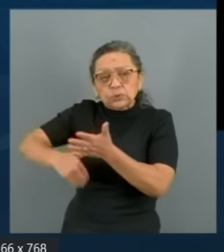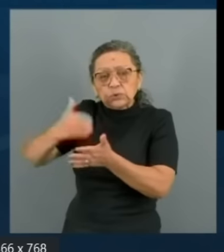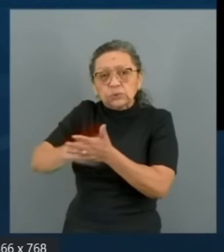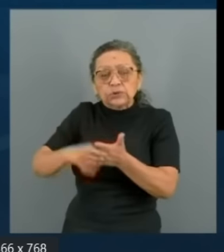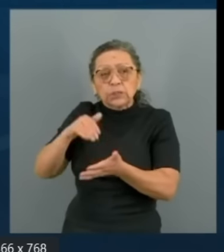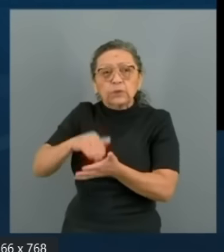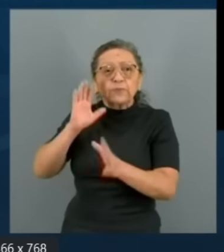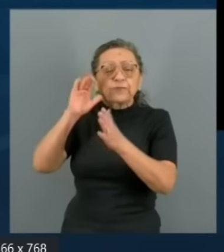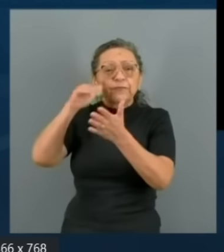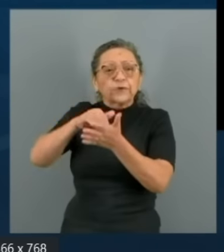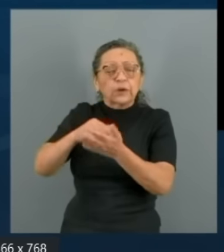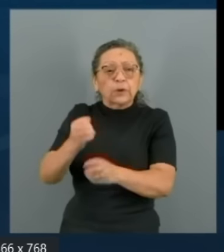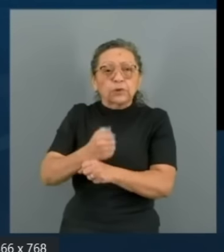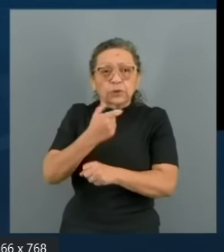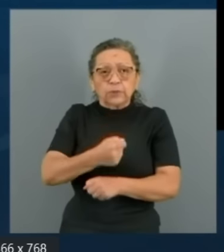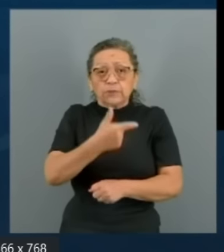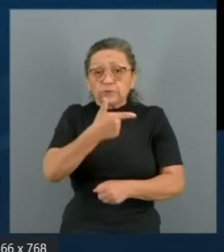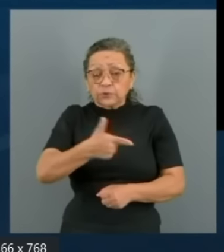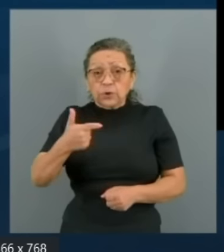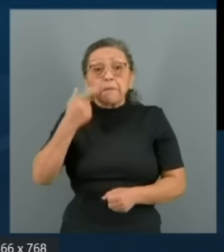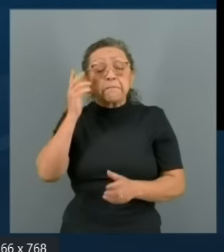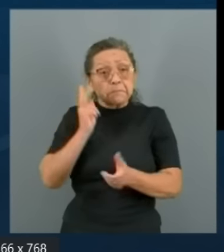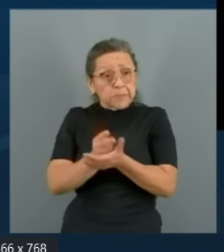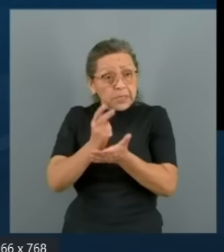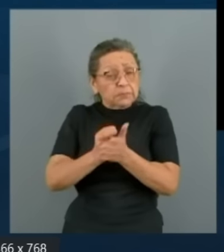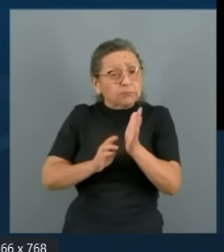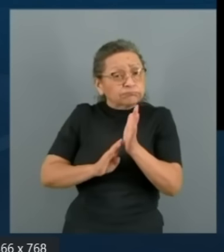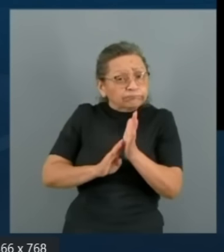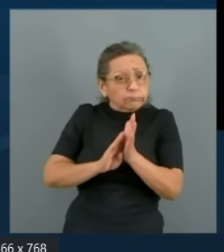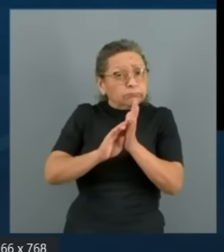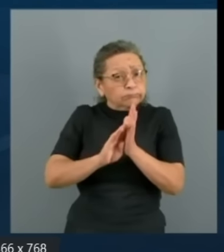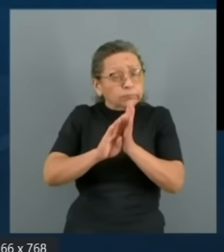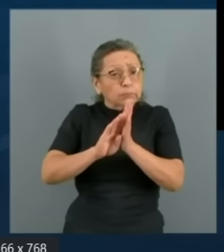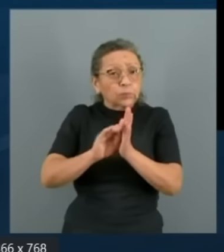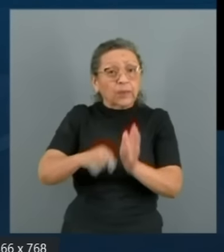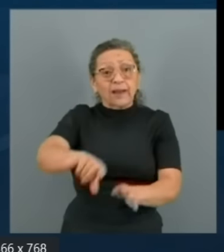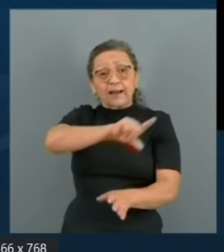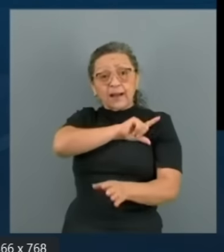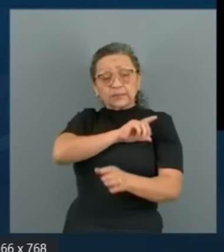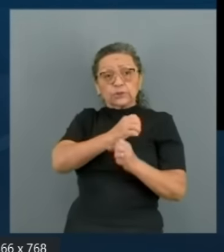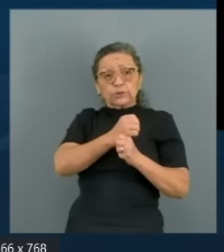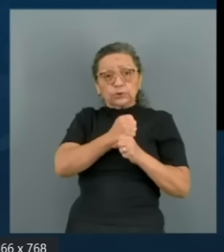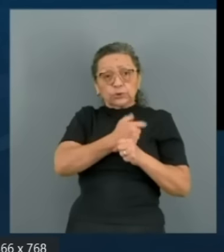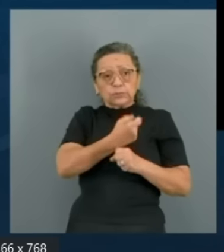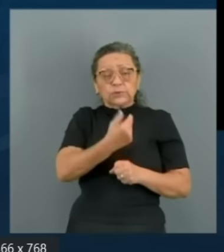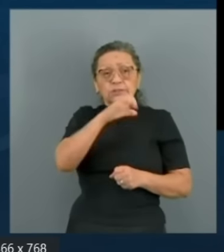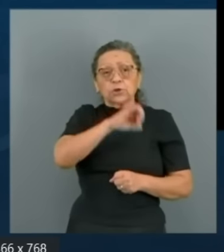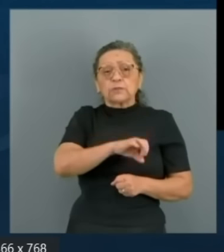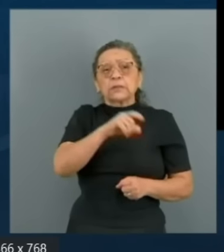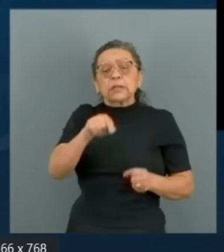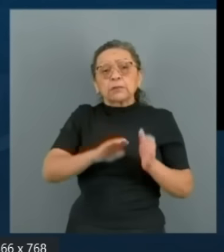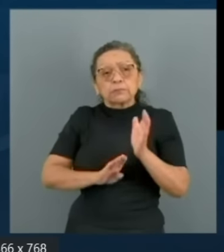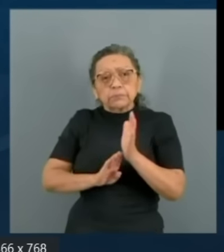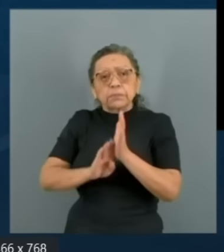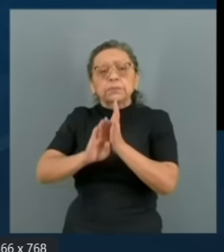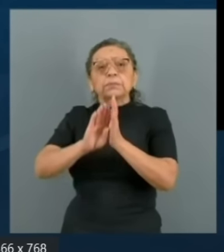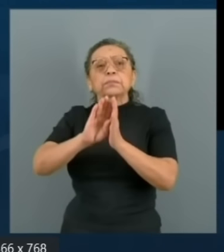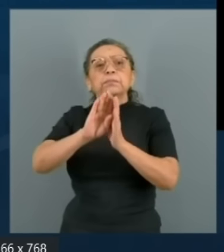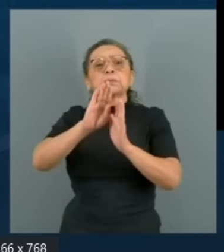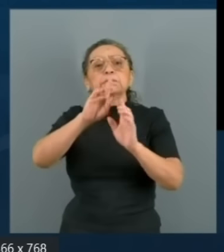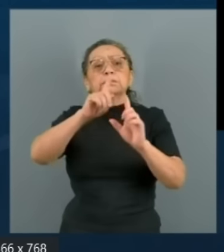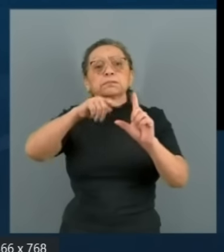final de 2022, mesmo um crescimento menor do que o início de 2019, e você tem um crescimento